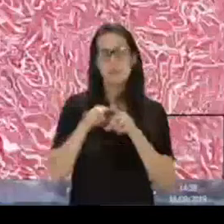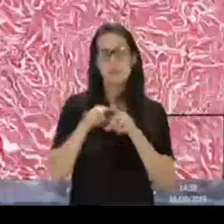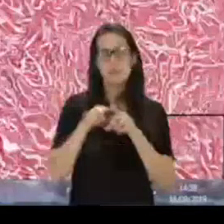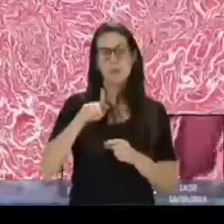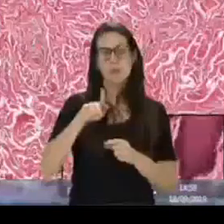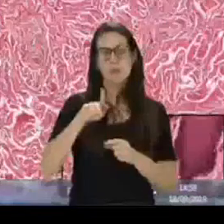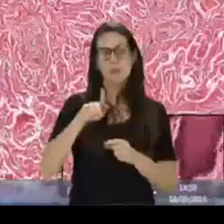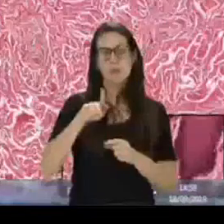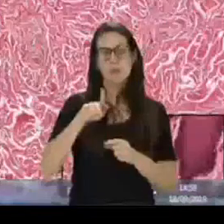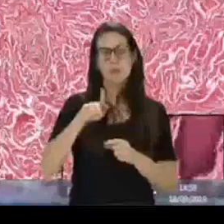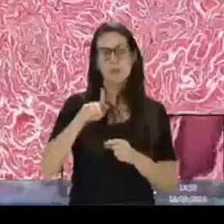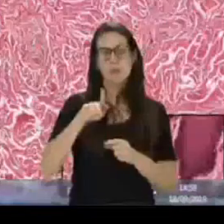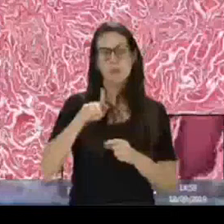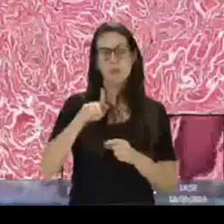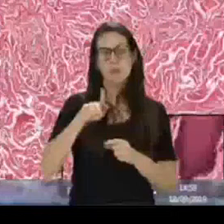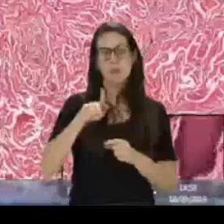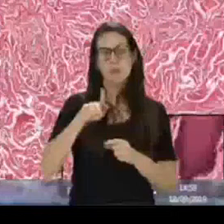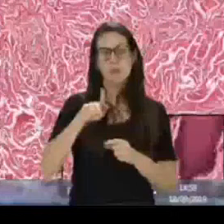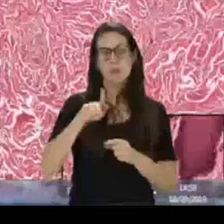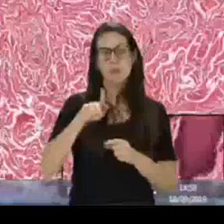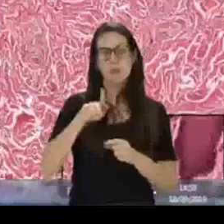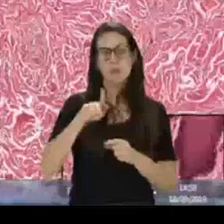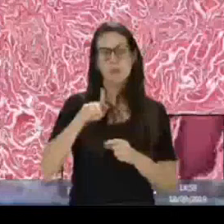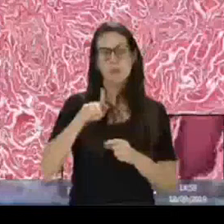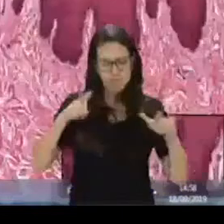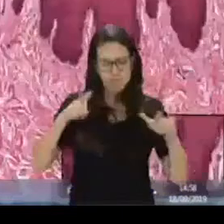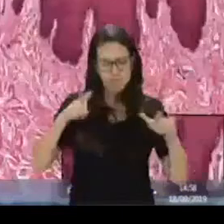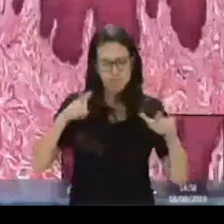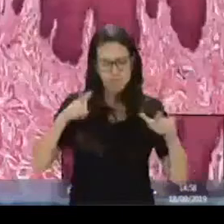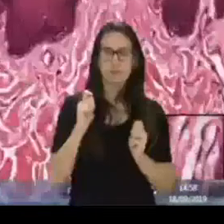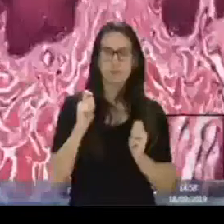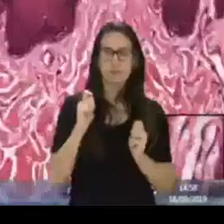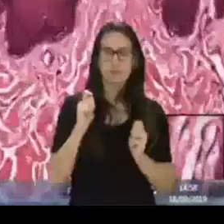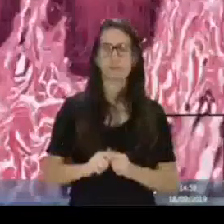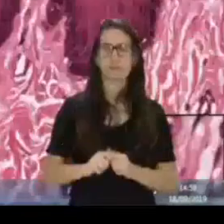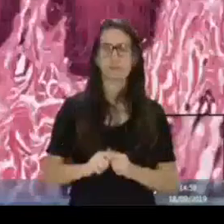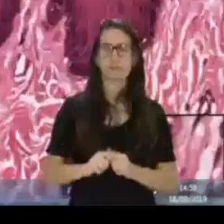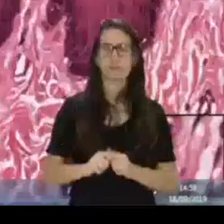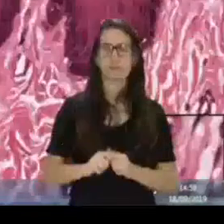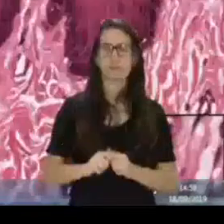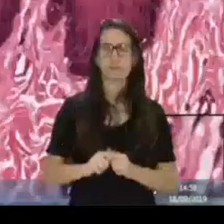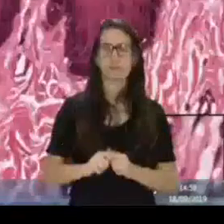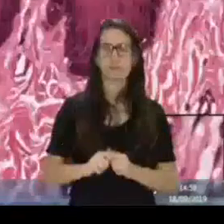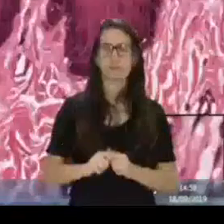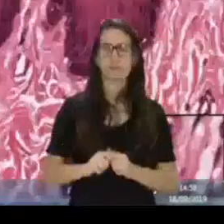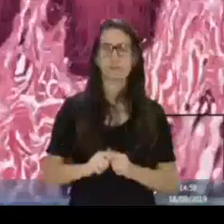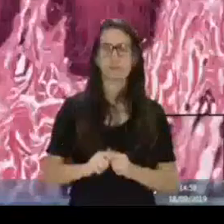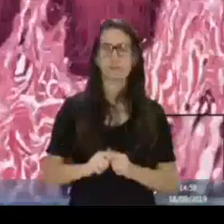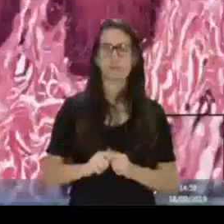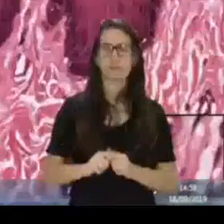corte e para facilitar a nossa visualização. Então, eu tenho aqui